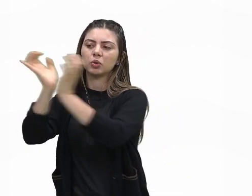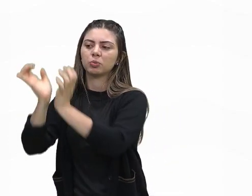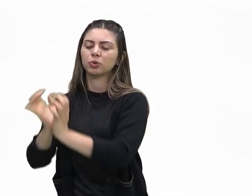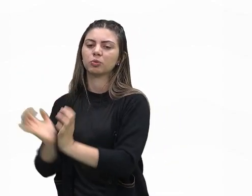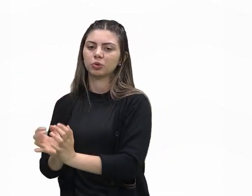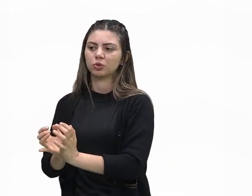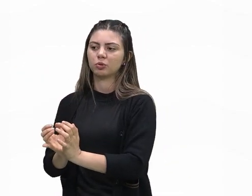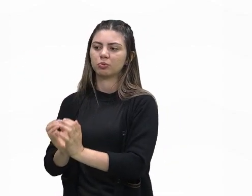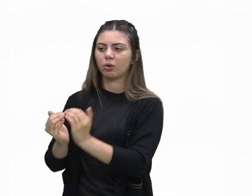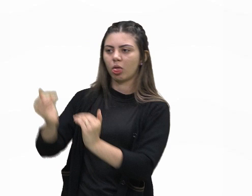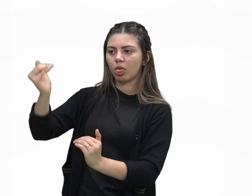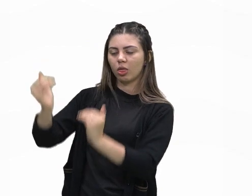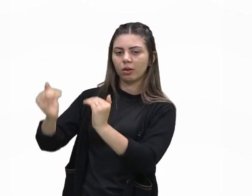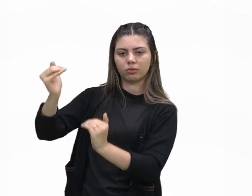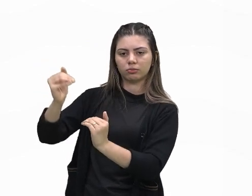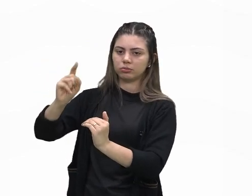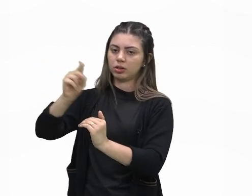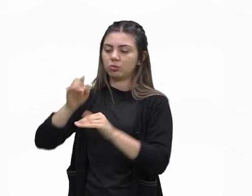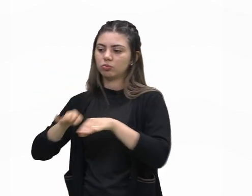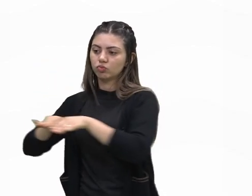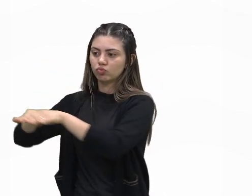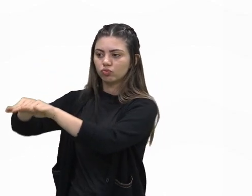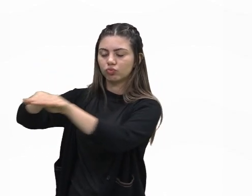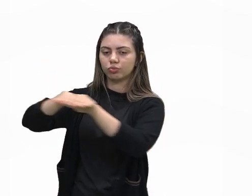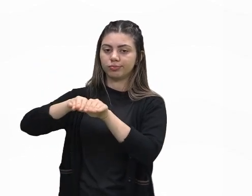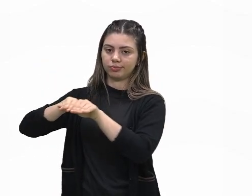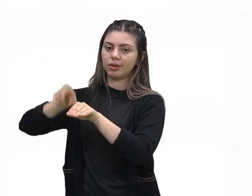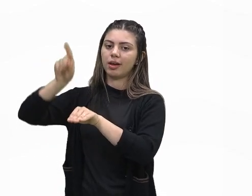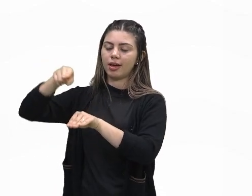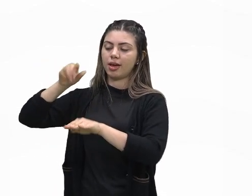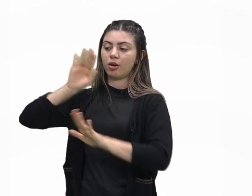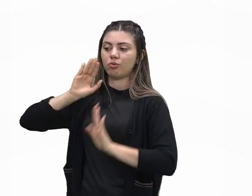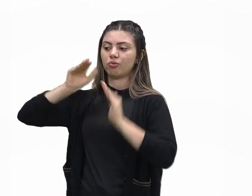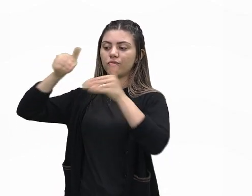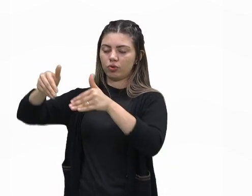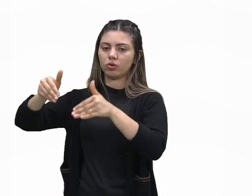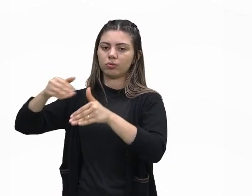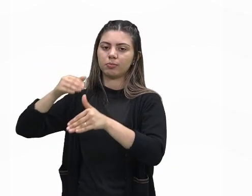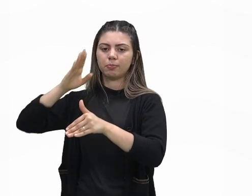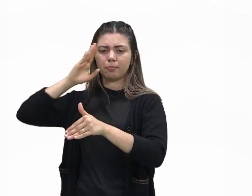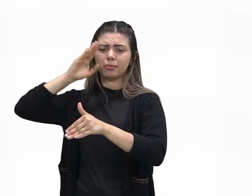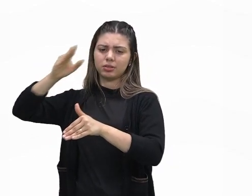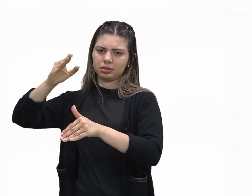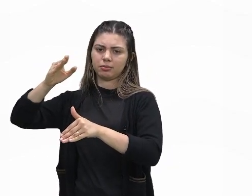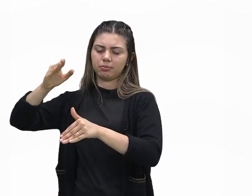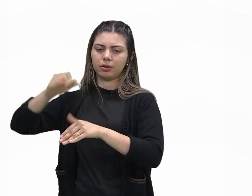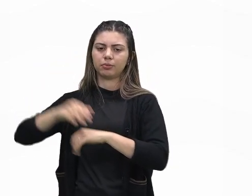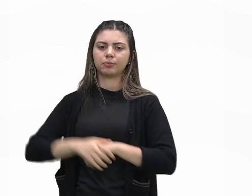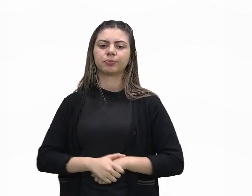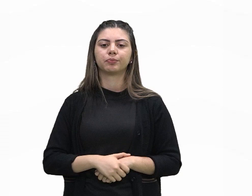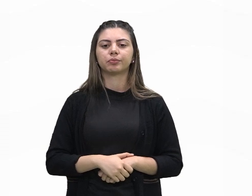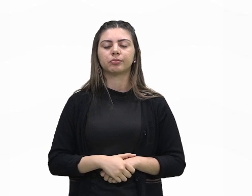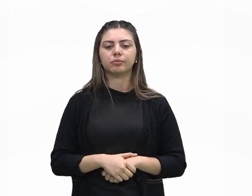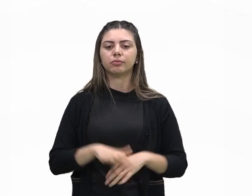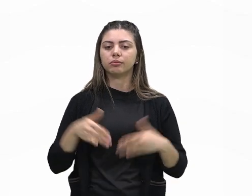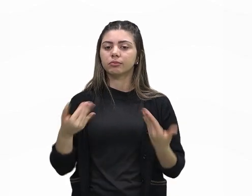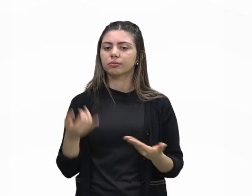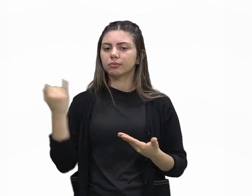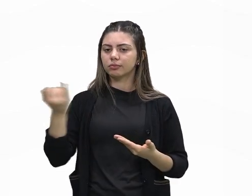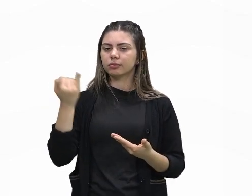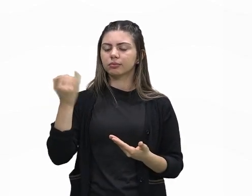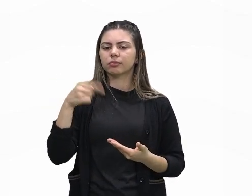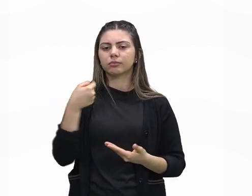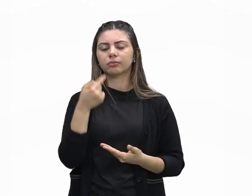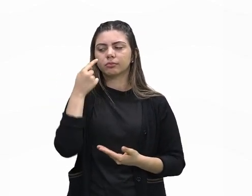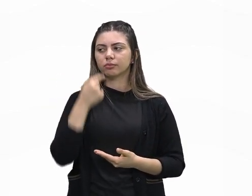sociais. Então, né, esse é um grande ponto aí que é importante, né, a gente acompanhar, né, que é